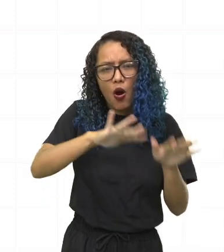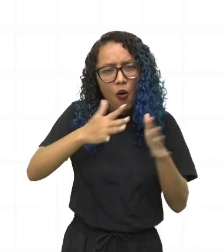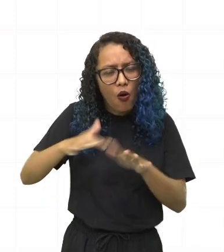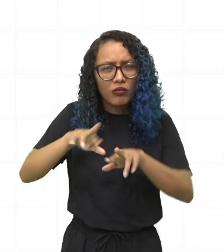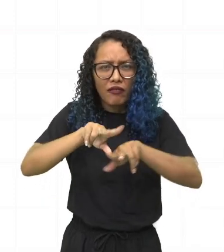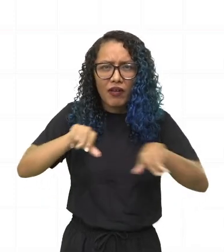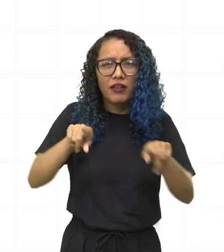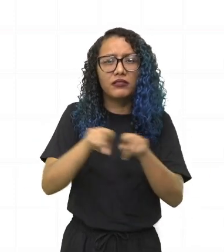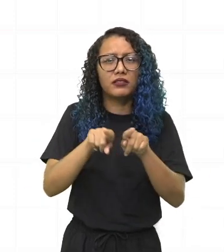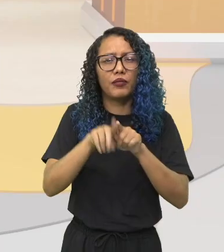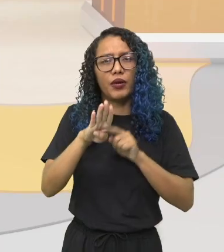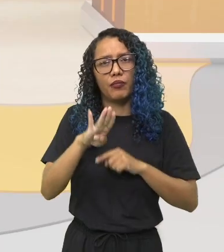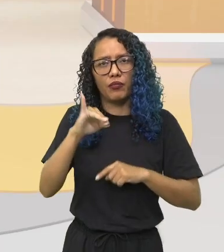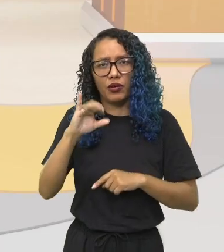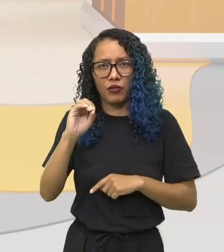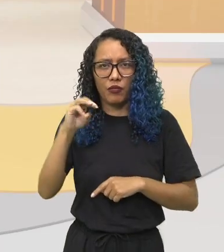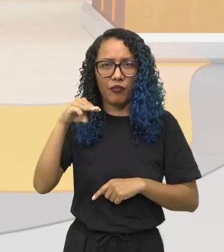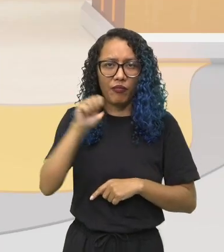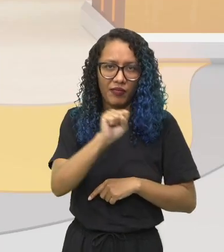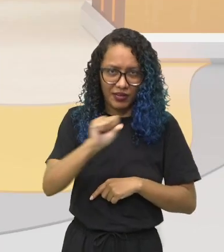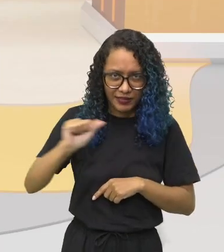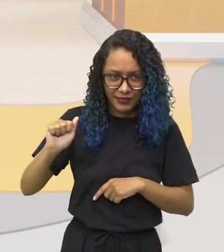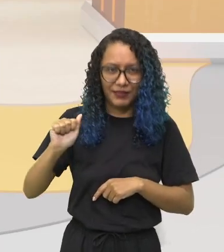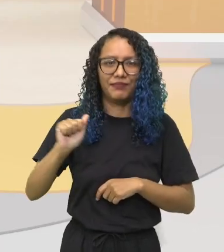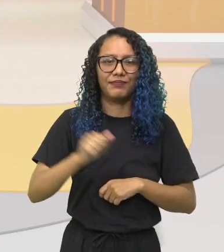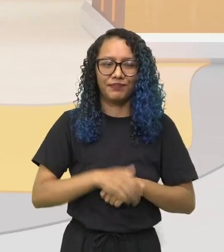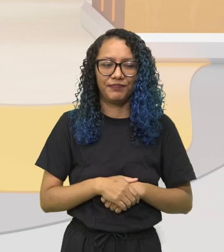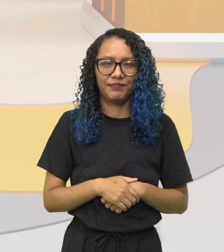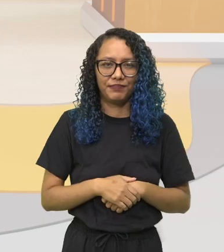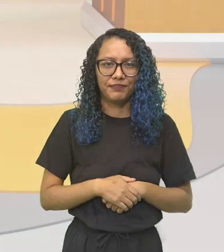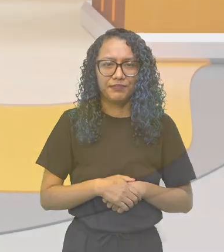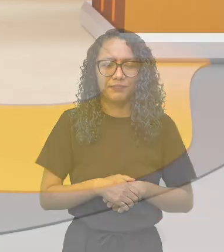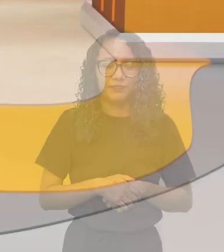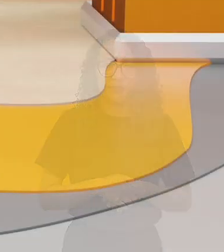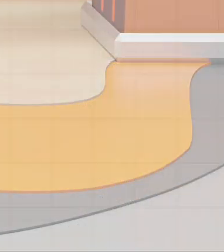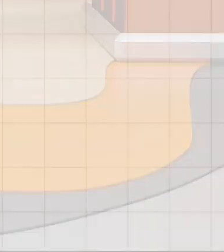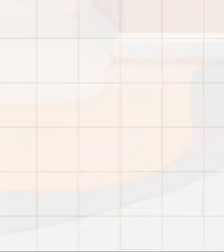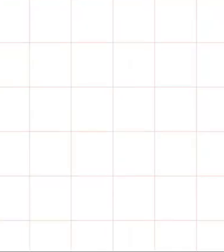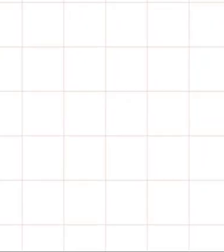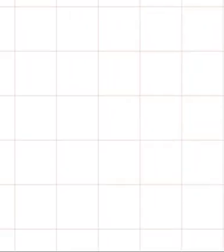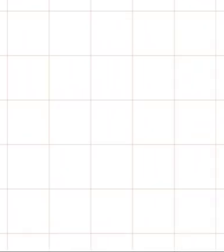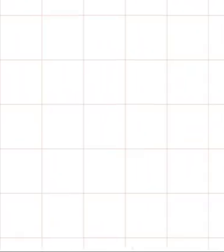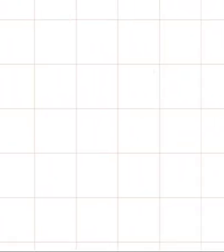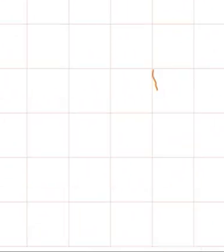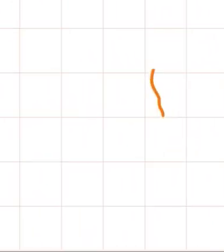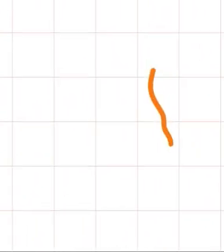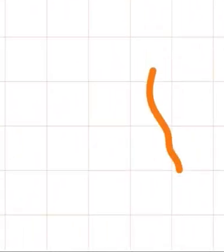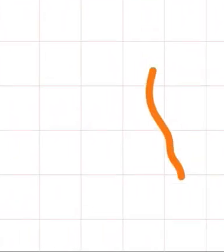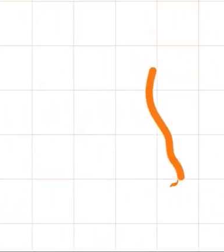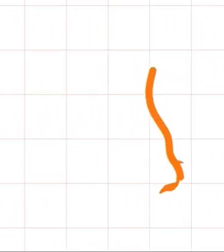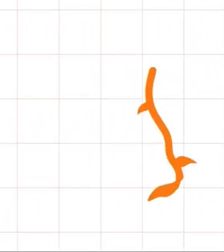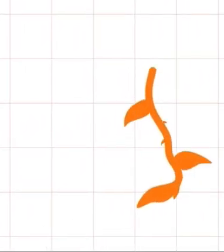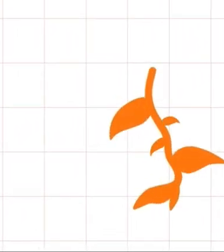marés e da biomassa. Então, vamos lá, seguindo para a nossa aula.